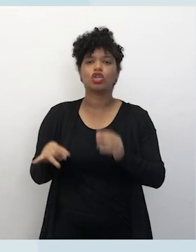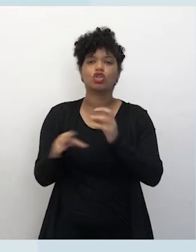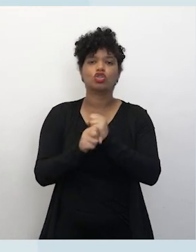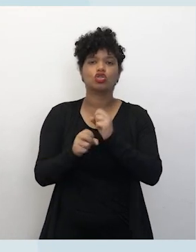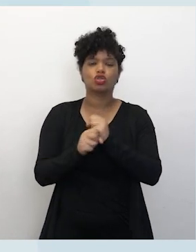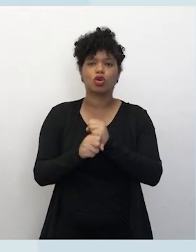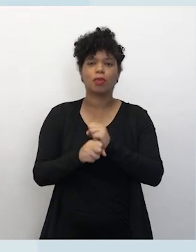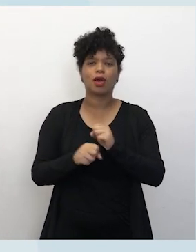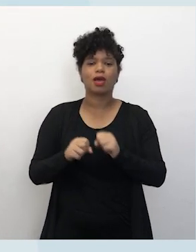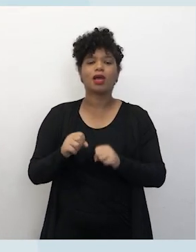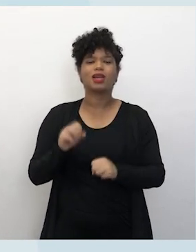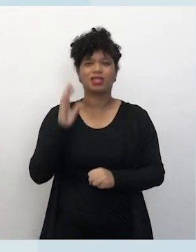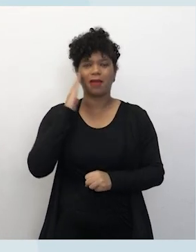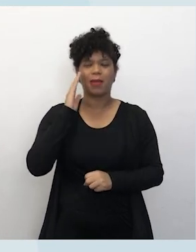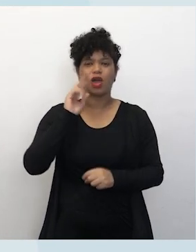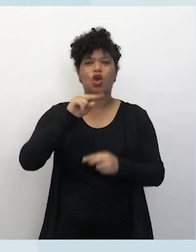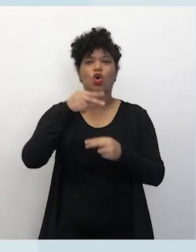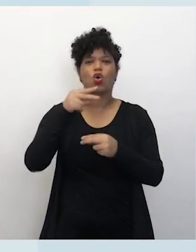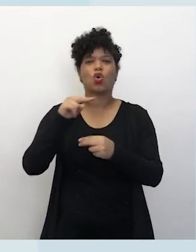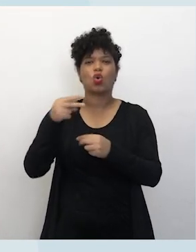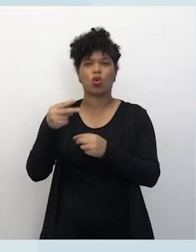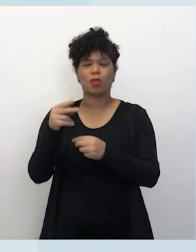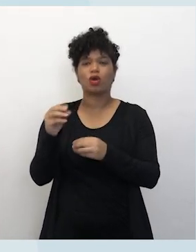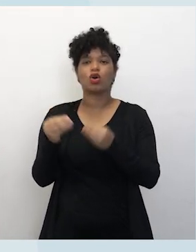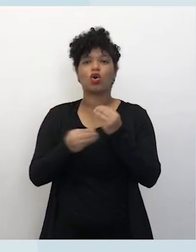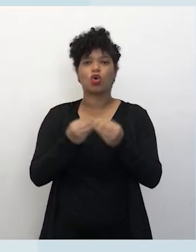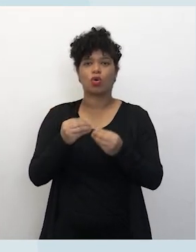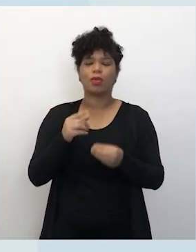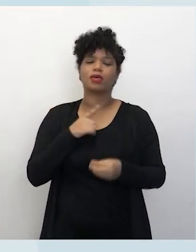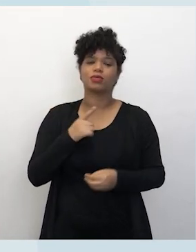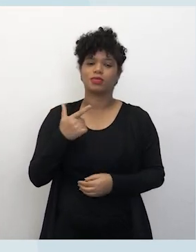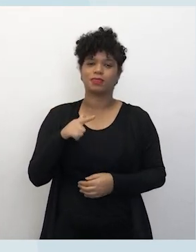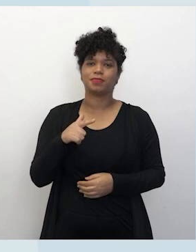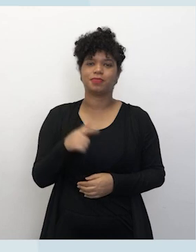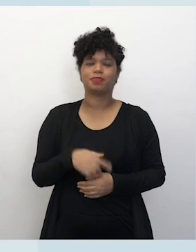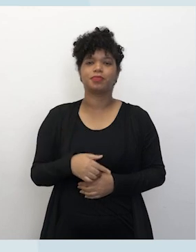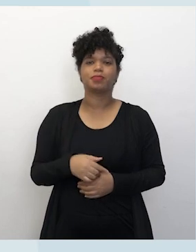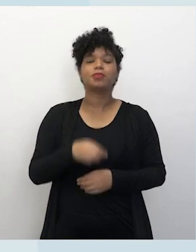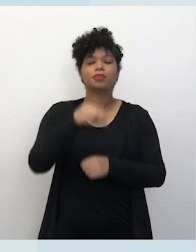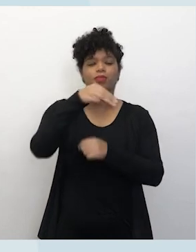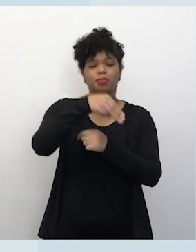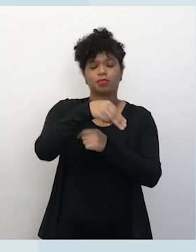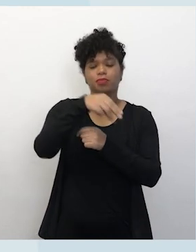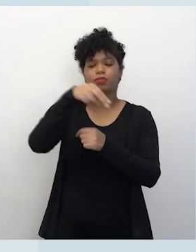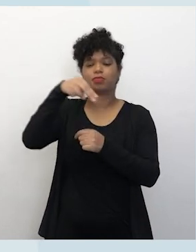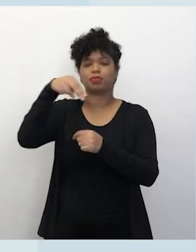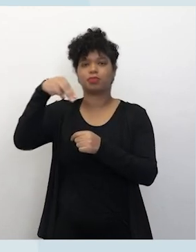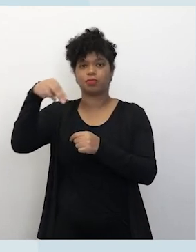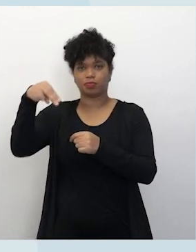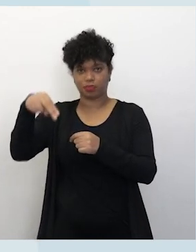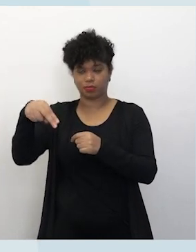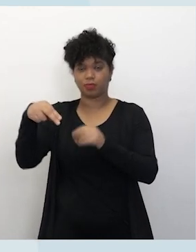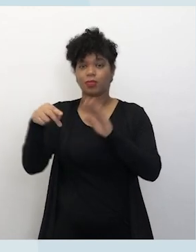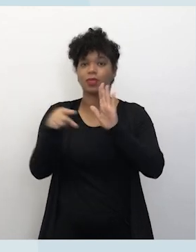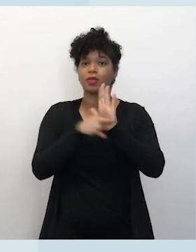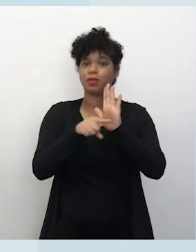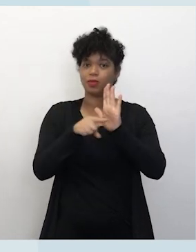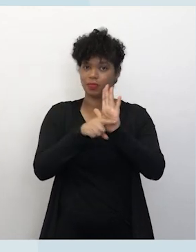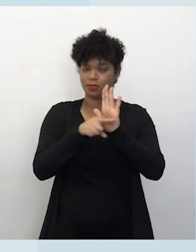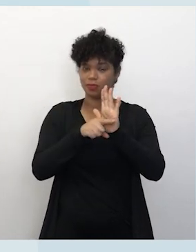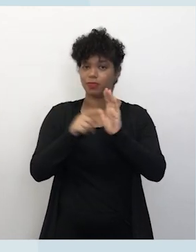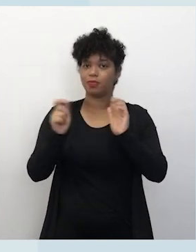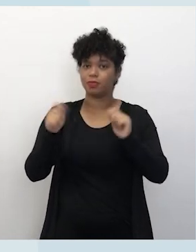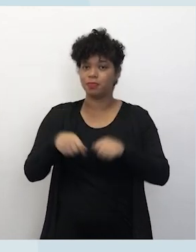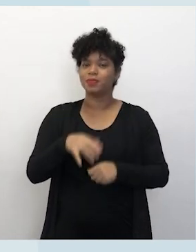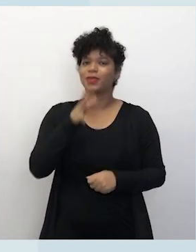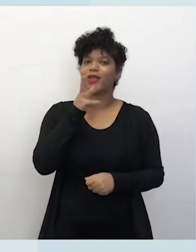expoentes como se fazia lá no produto, aqui a gente vai fazer o quê? Vai fazer a subtração desses mesmos expoentes, tá? Vamos devagar, o